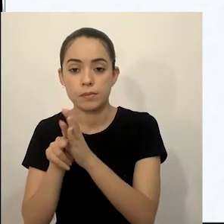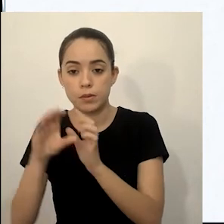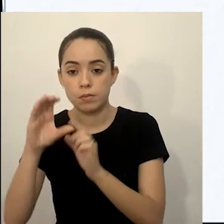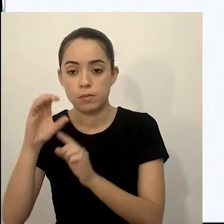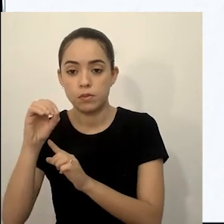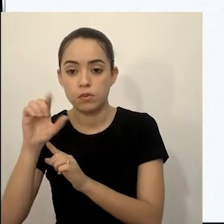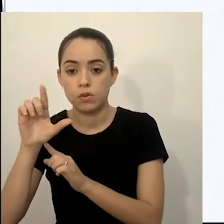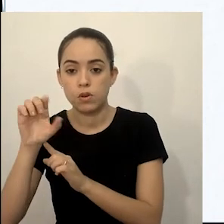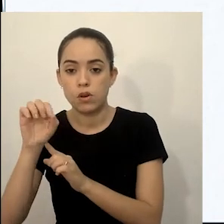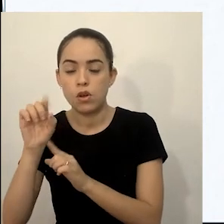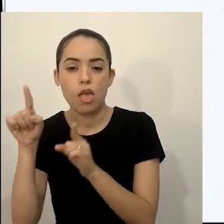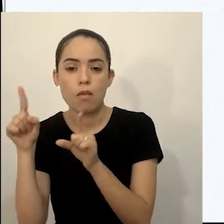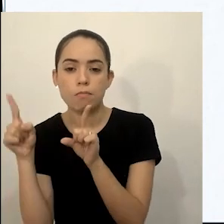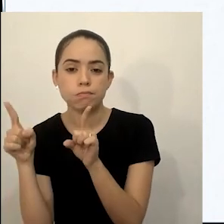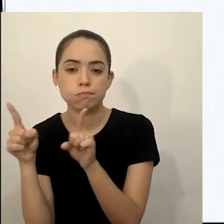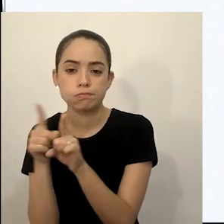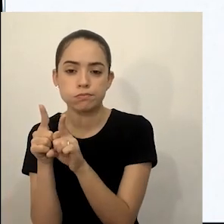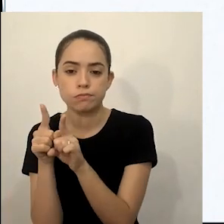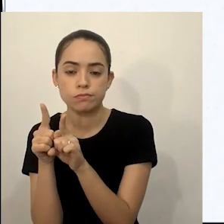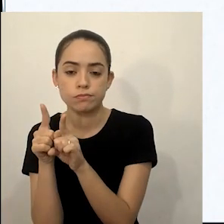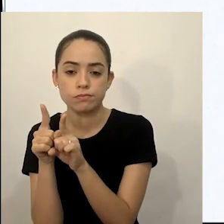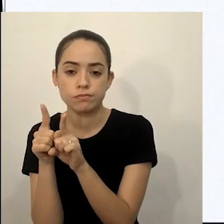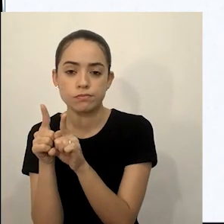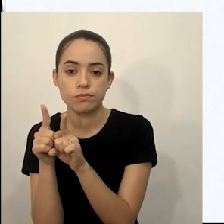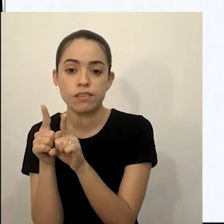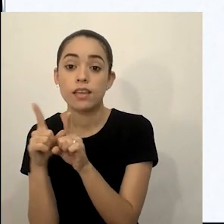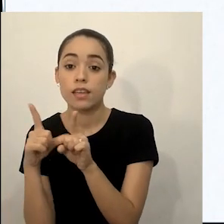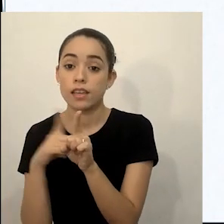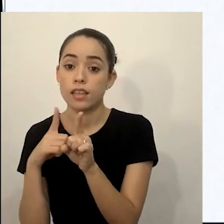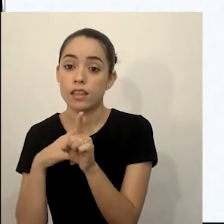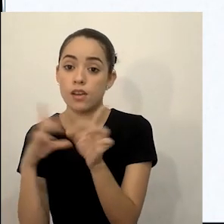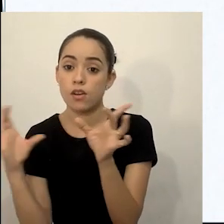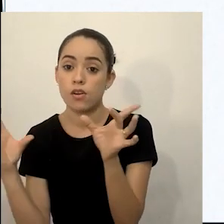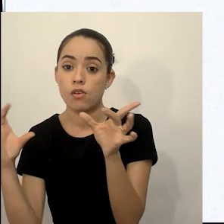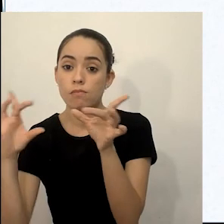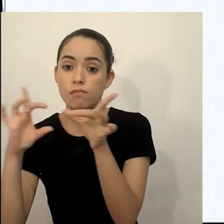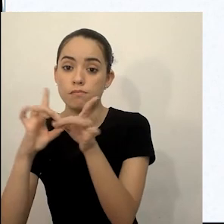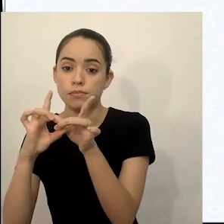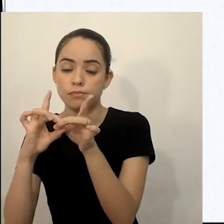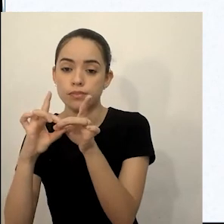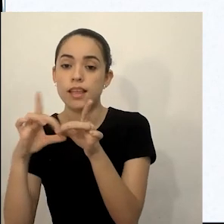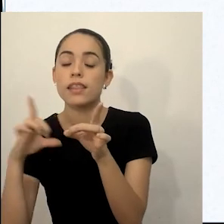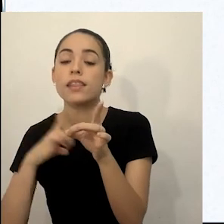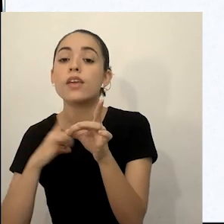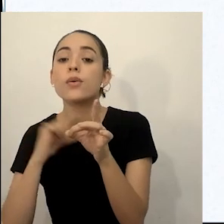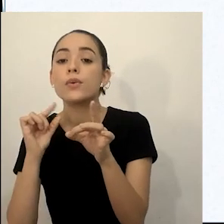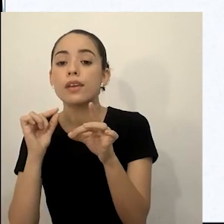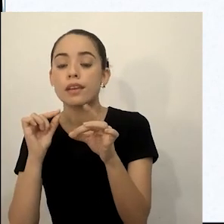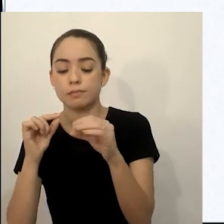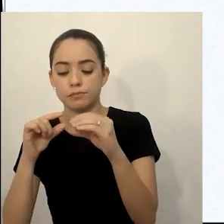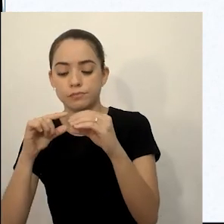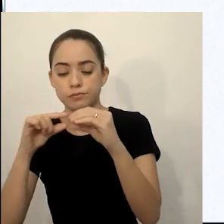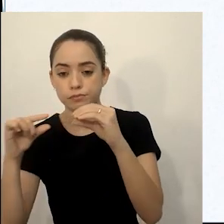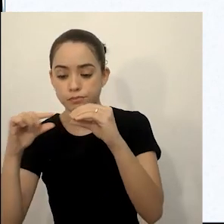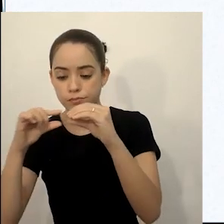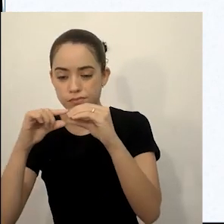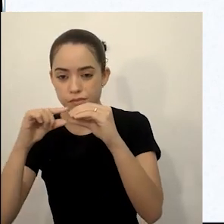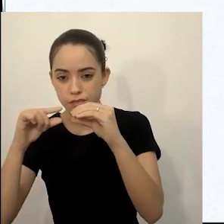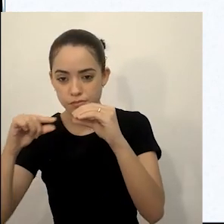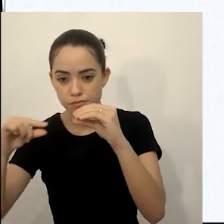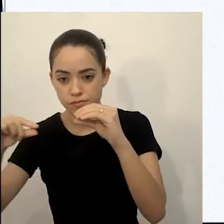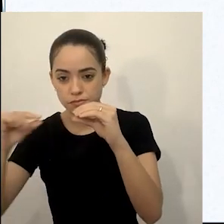A região do colo é curta e conecta-se à cabeça pela placa